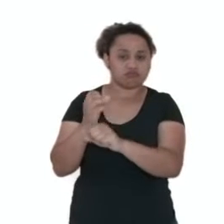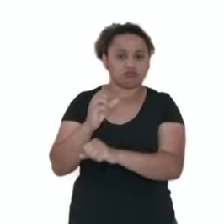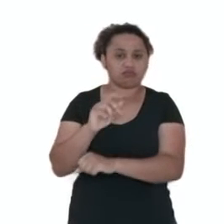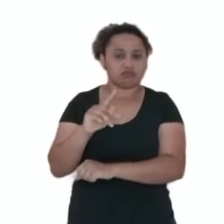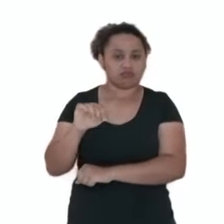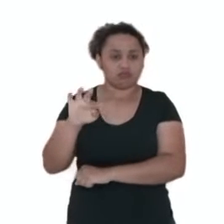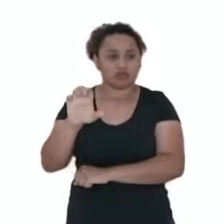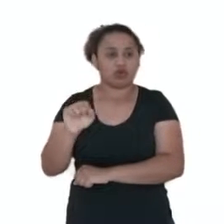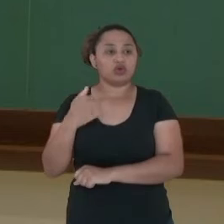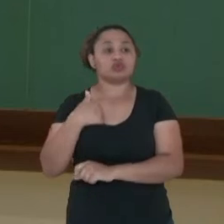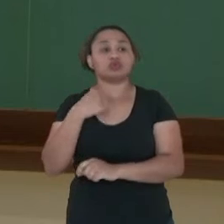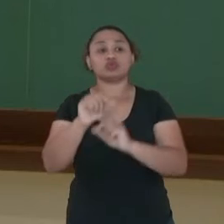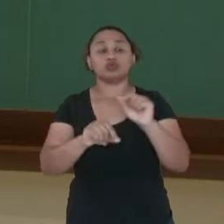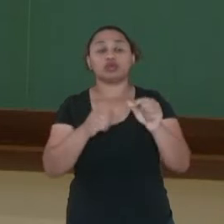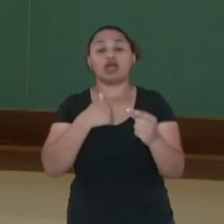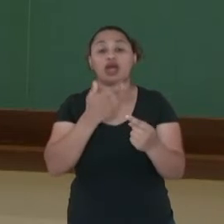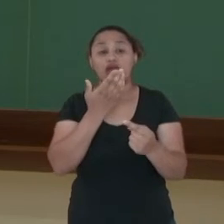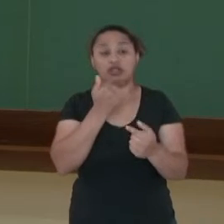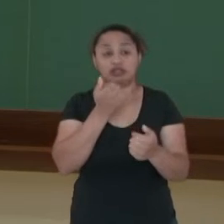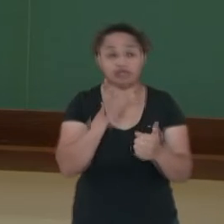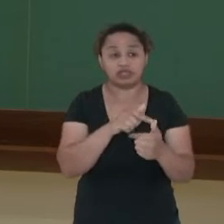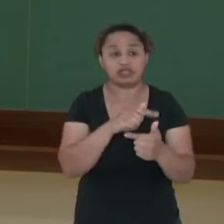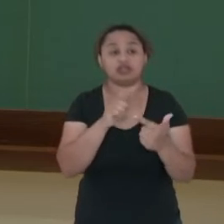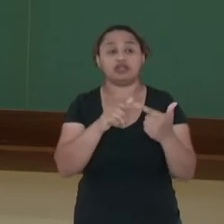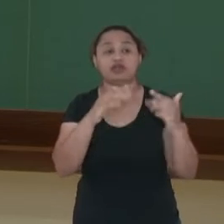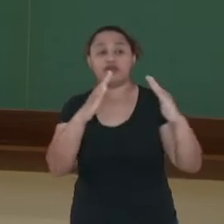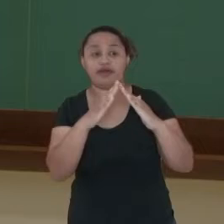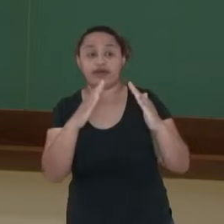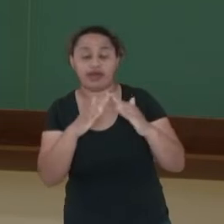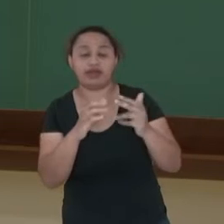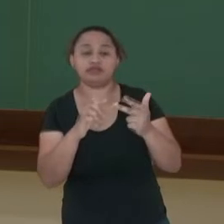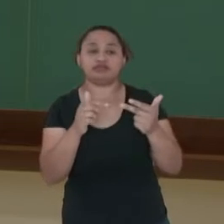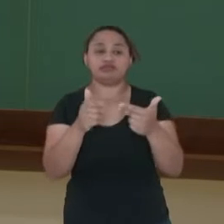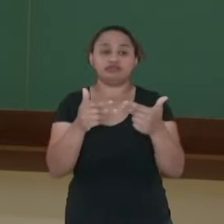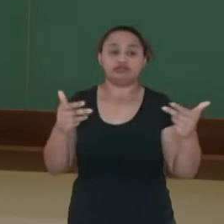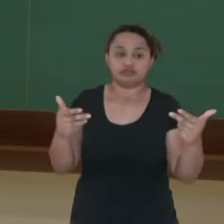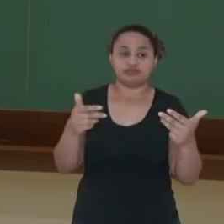impacto que a sua alimentação, sua moradia, seus bens,